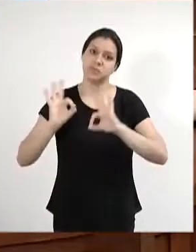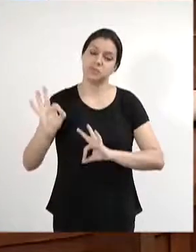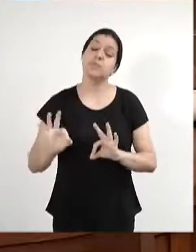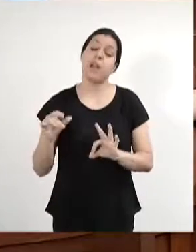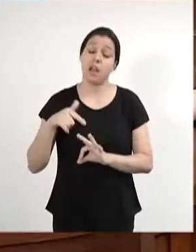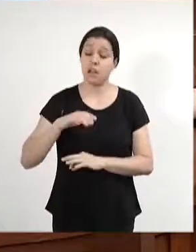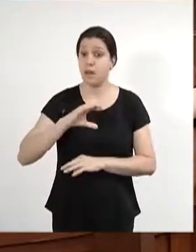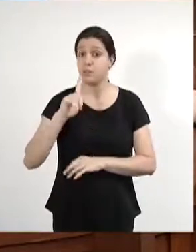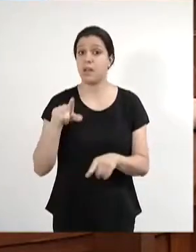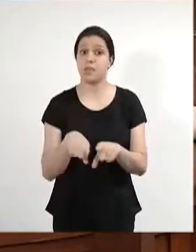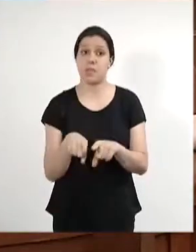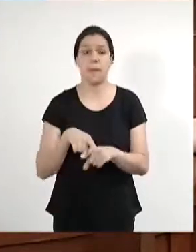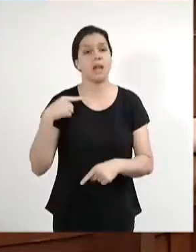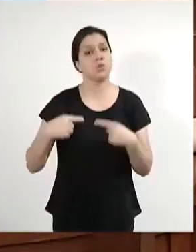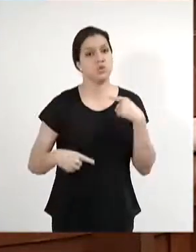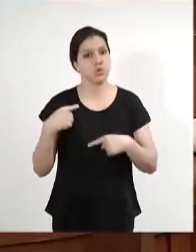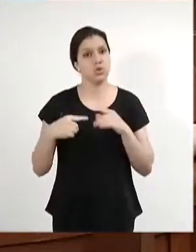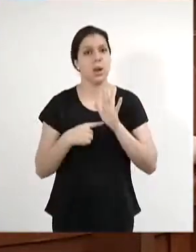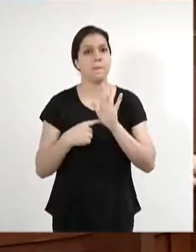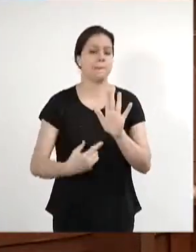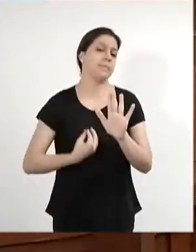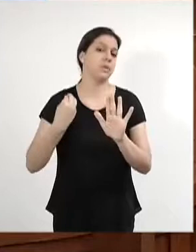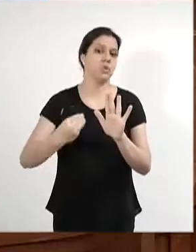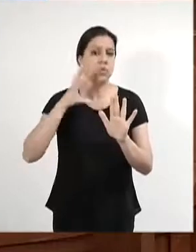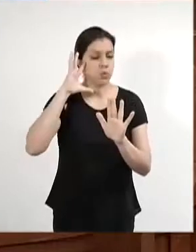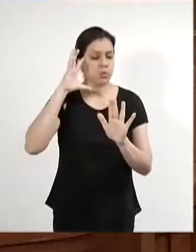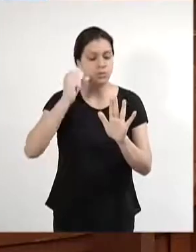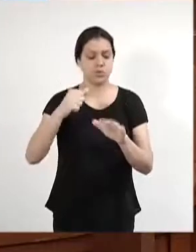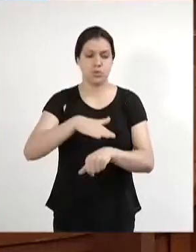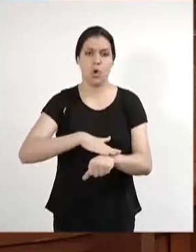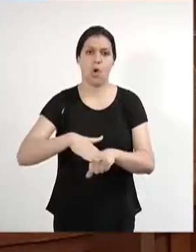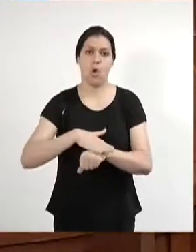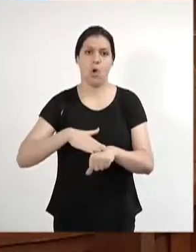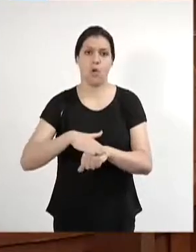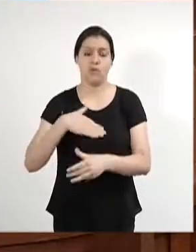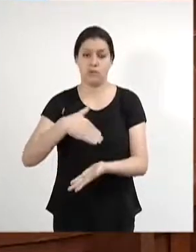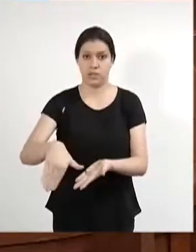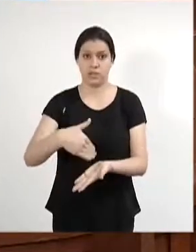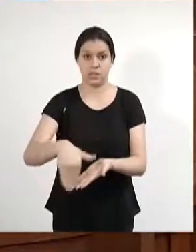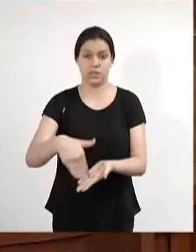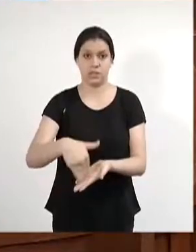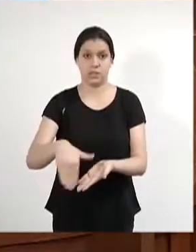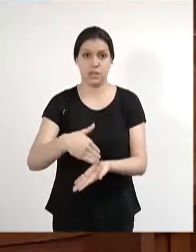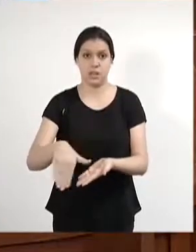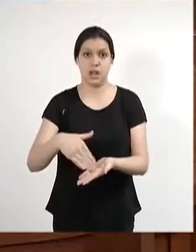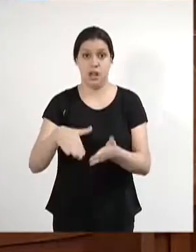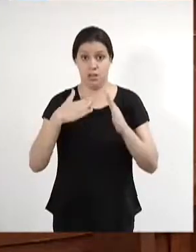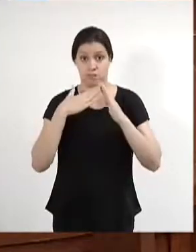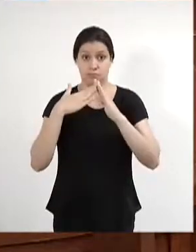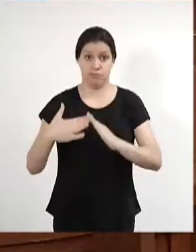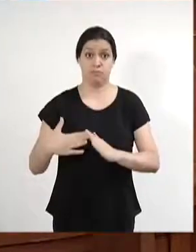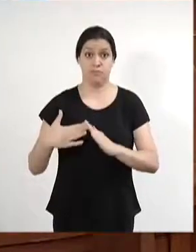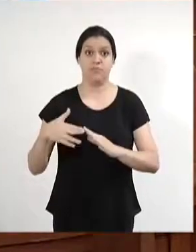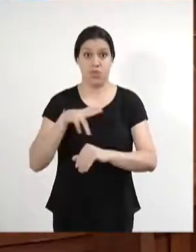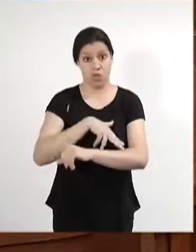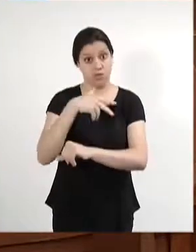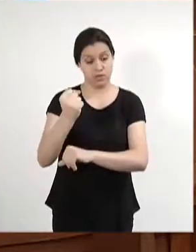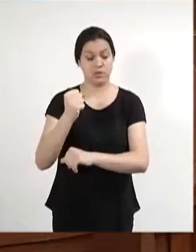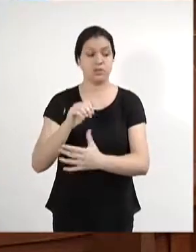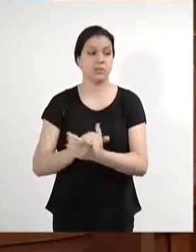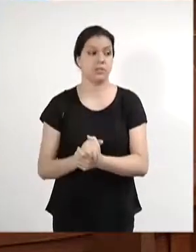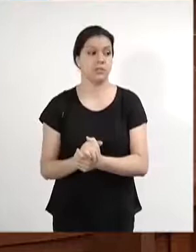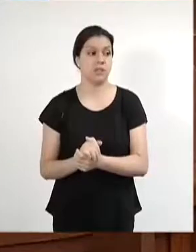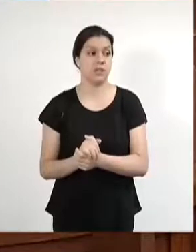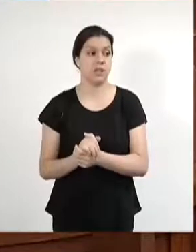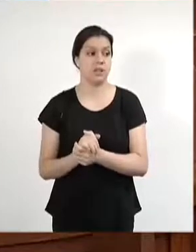discutido e apresentado essa solução, e conversava com a secretária de habitação de Nova Andradina, e